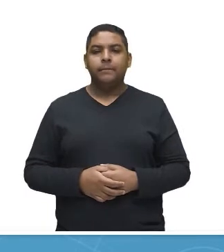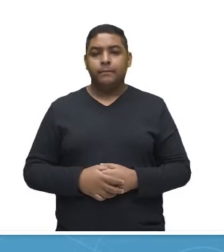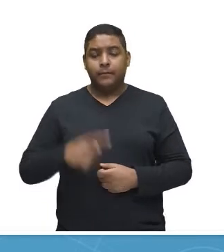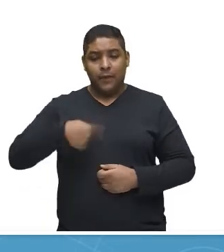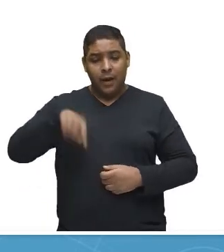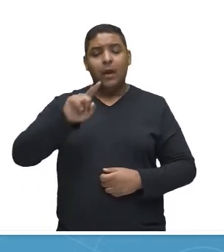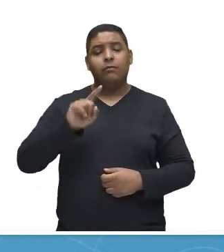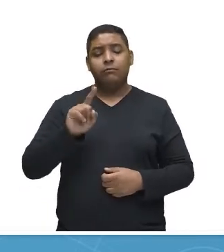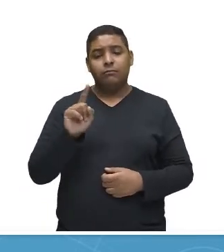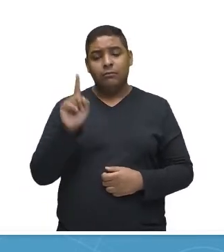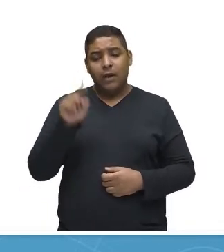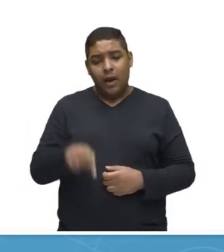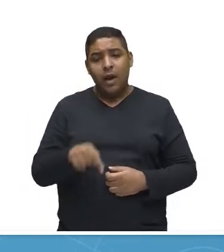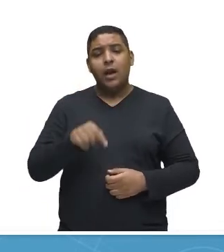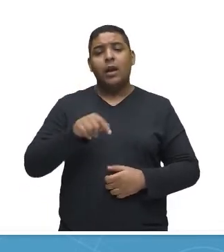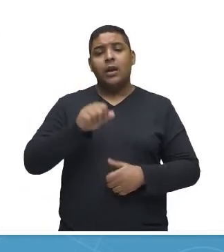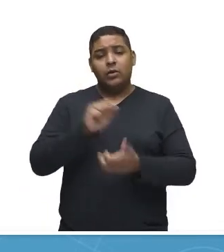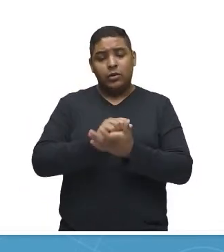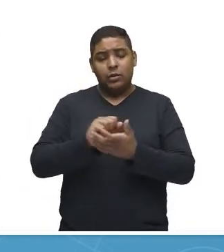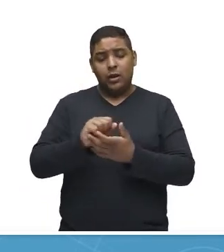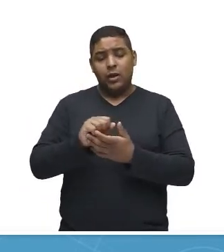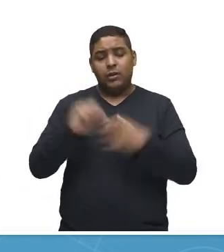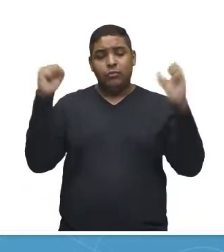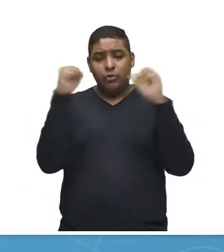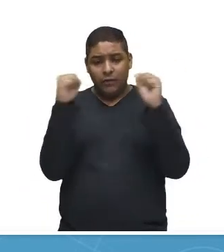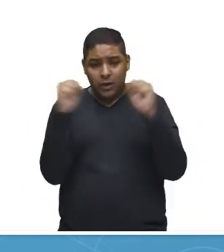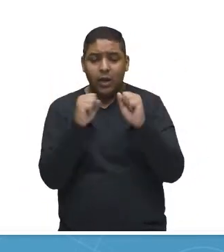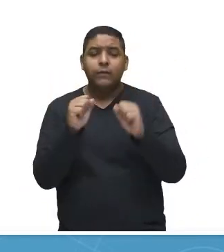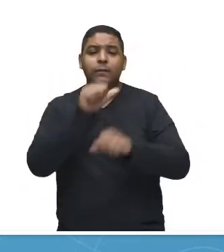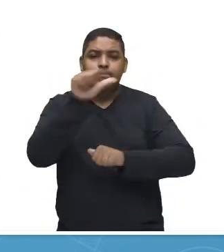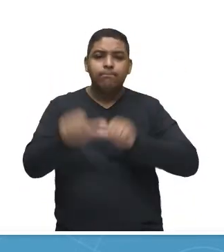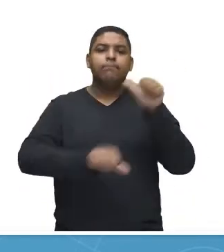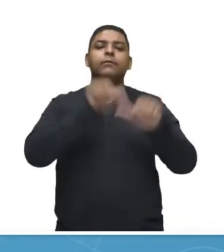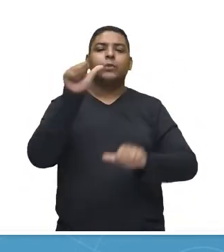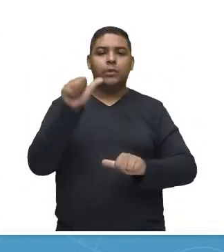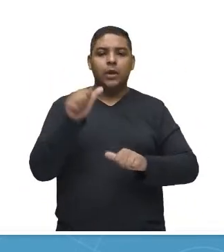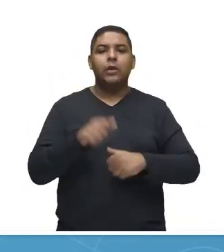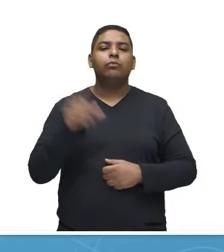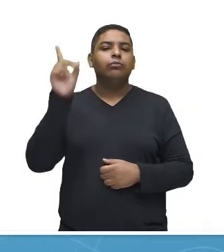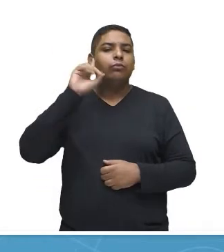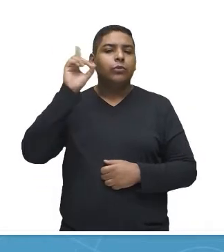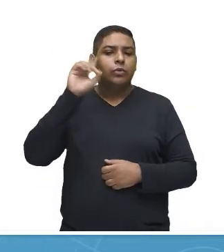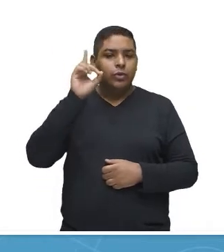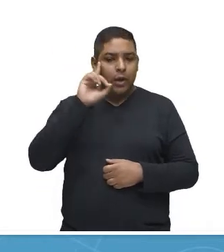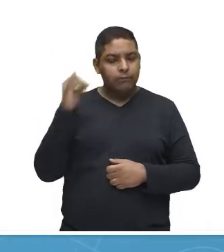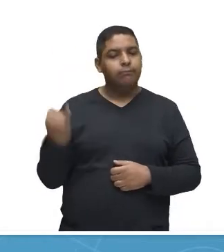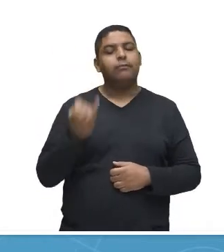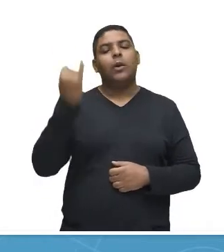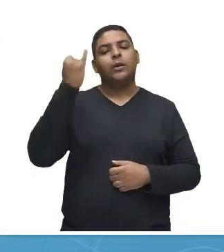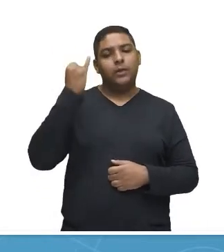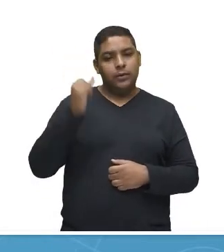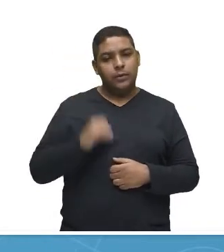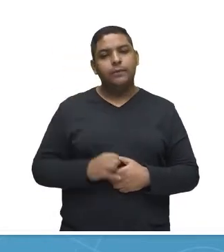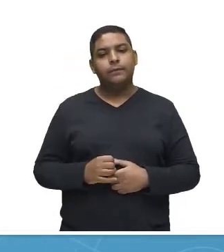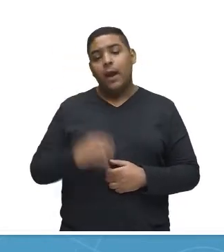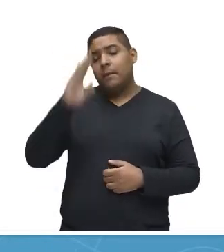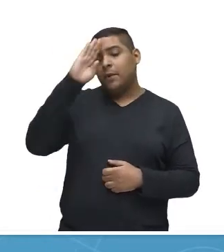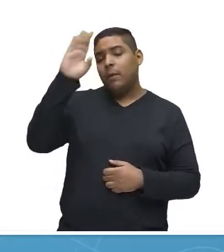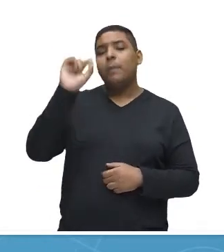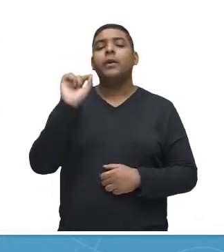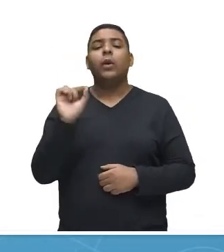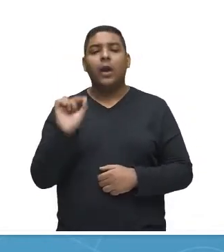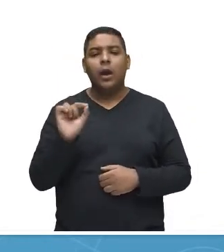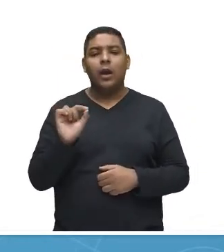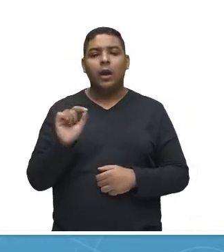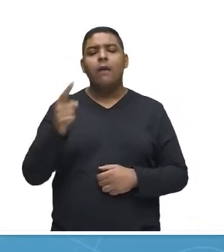gente pode estar modificando para priorizar aí as atividades do dia a dia, tá? Principalmente se você é